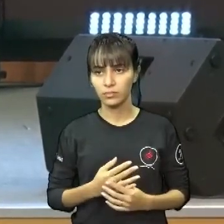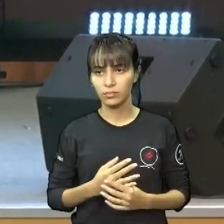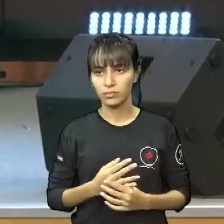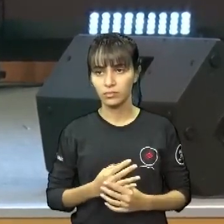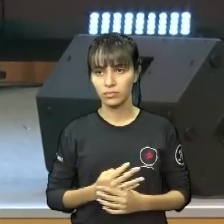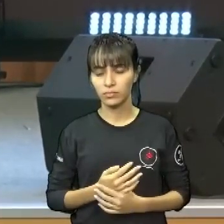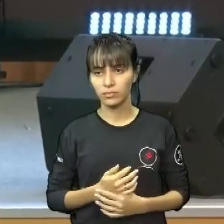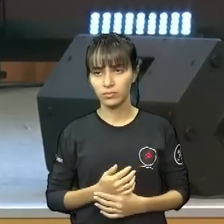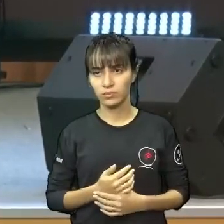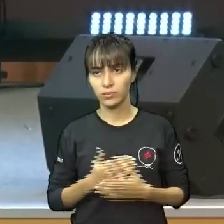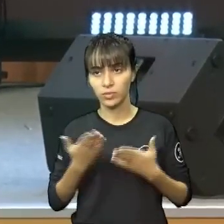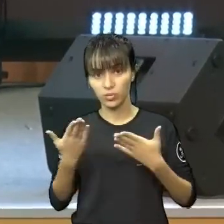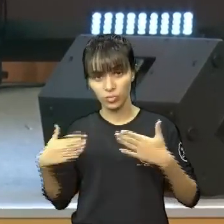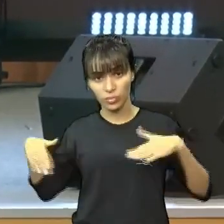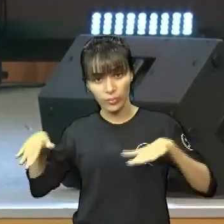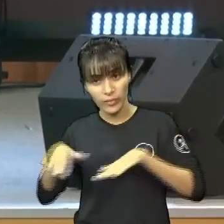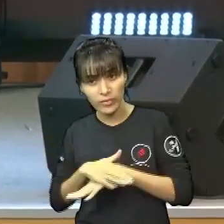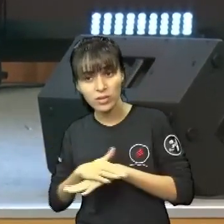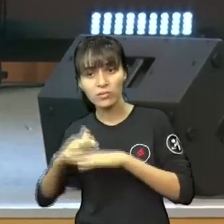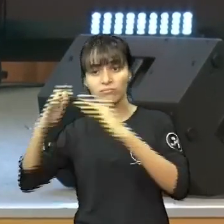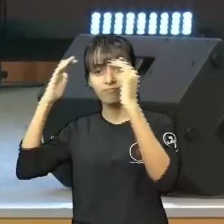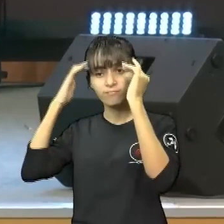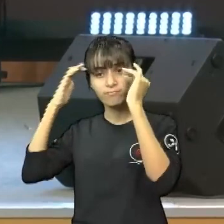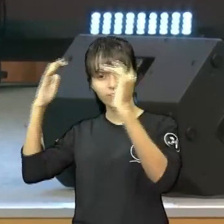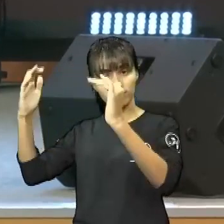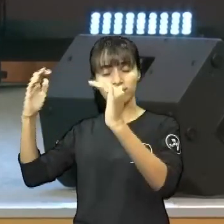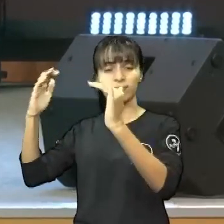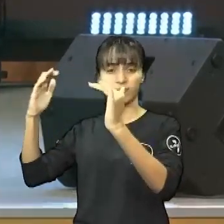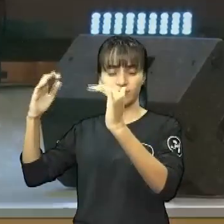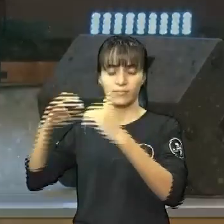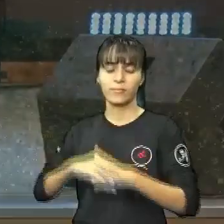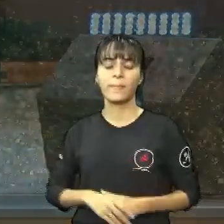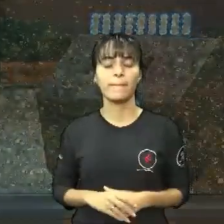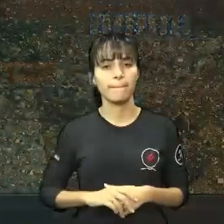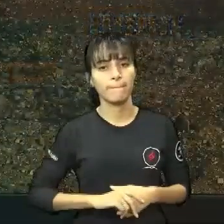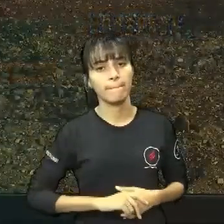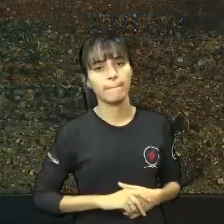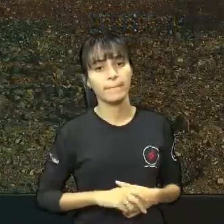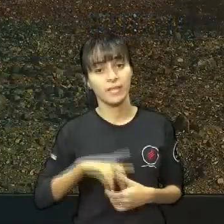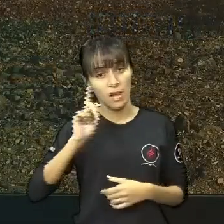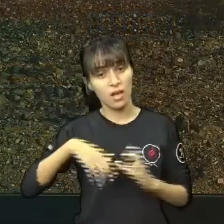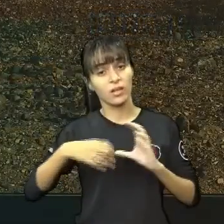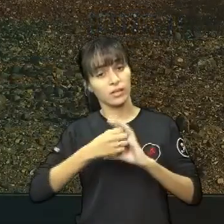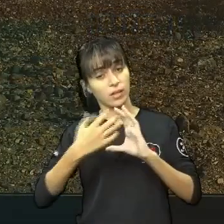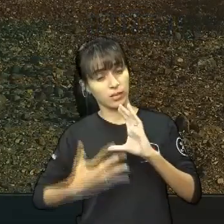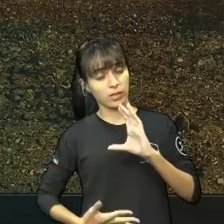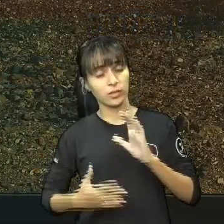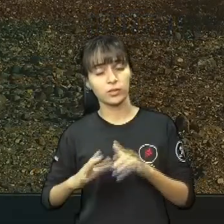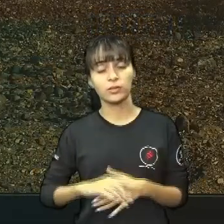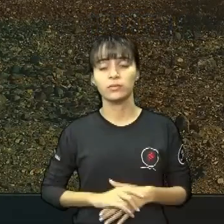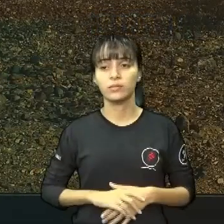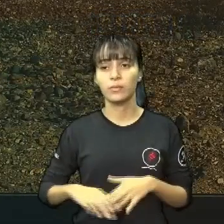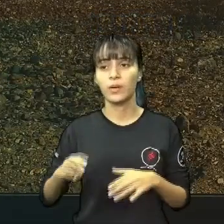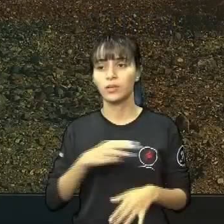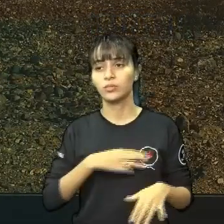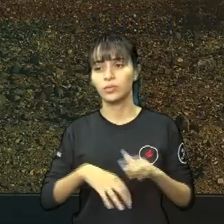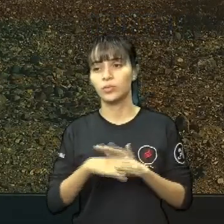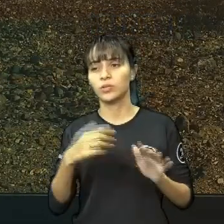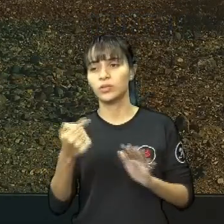submissão e obediência a Deus é uma característica Mateus